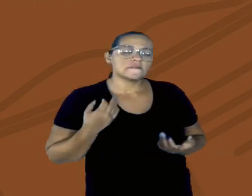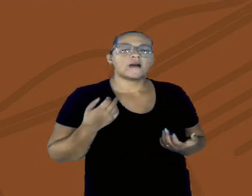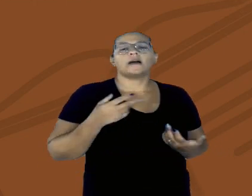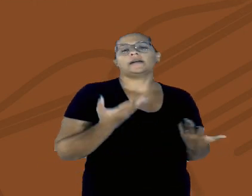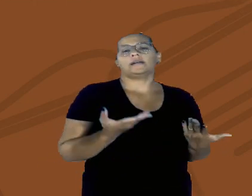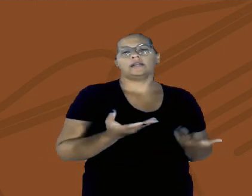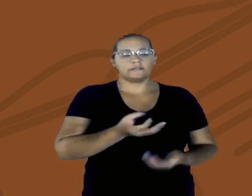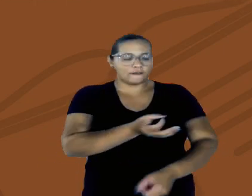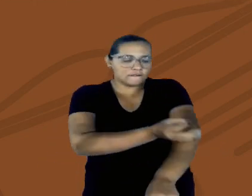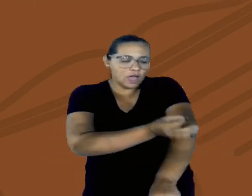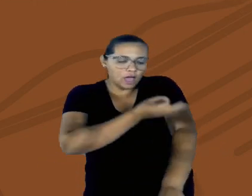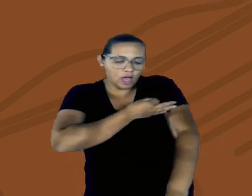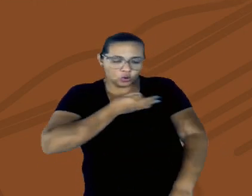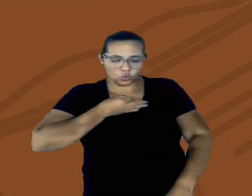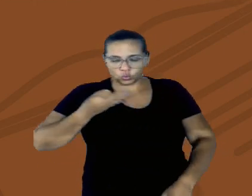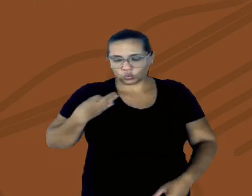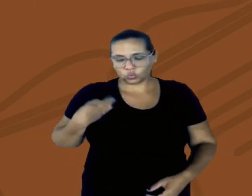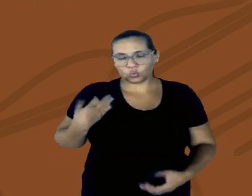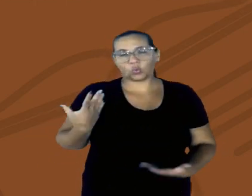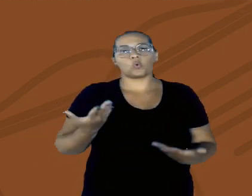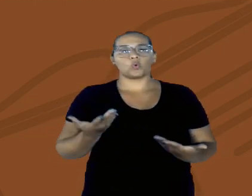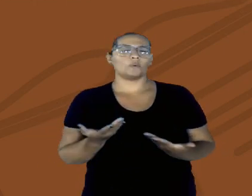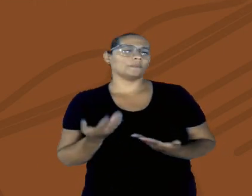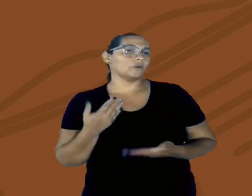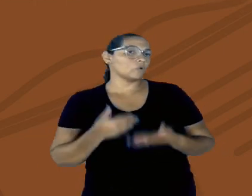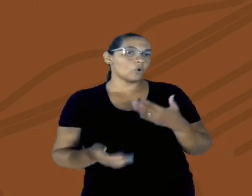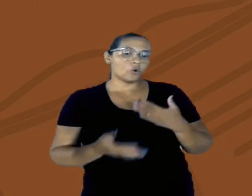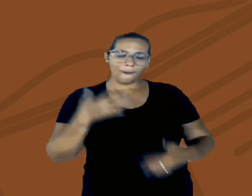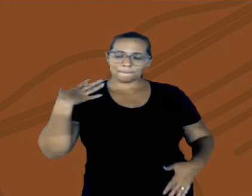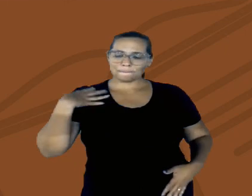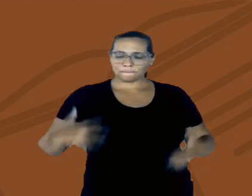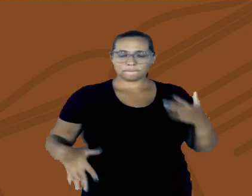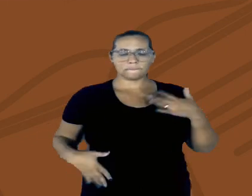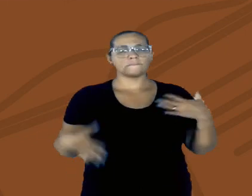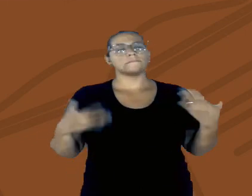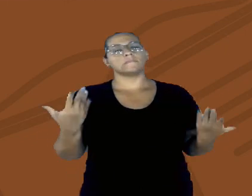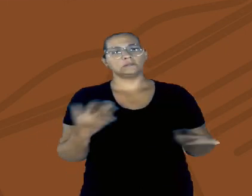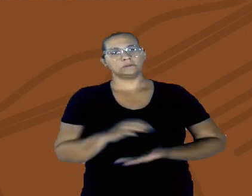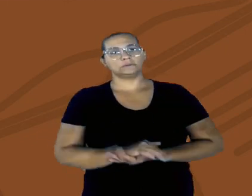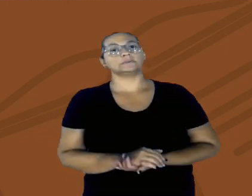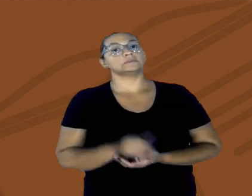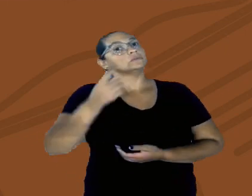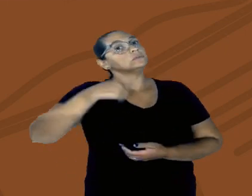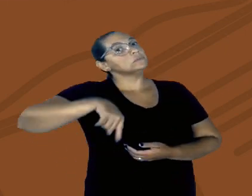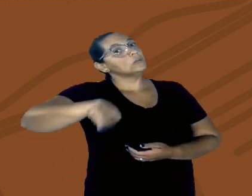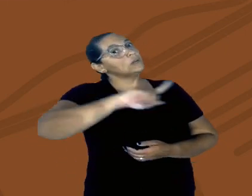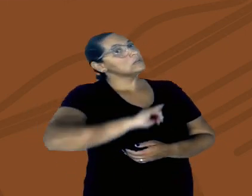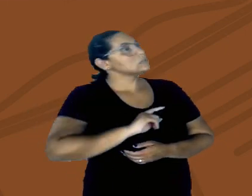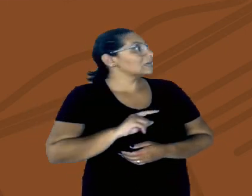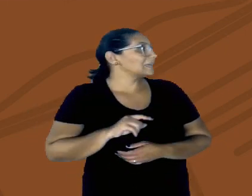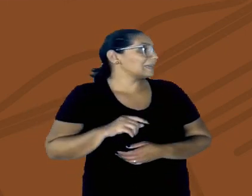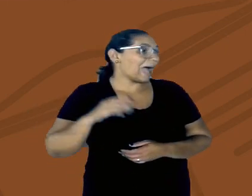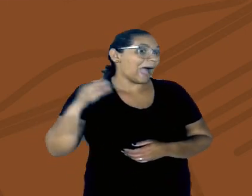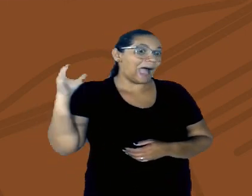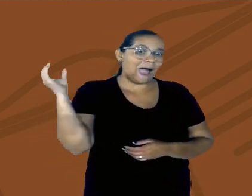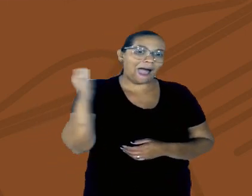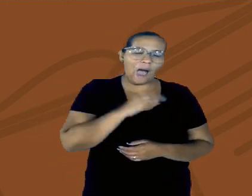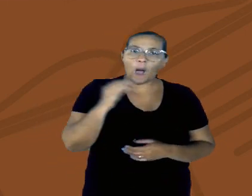feridas, né, nas genitálias ou até em outras partes do corpo. Então, procurar